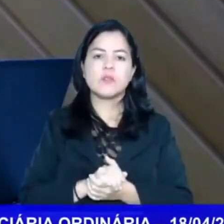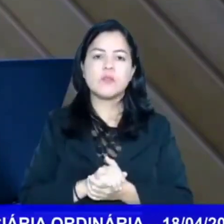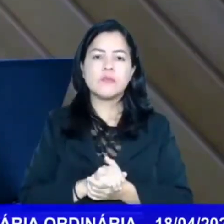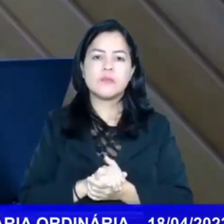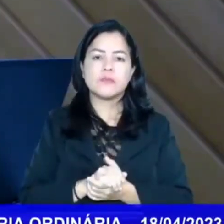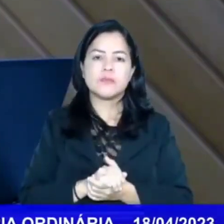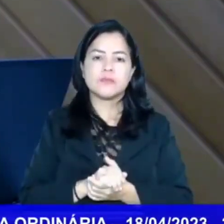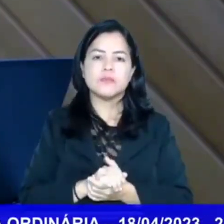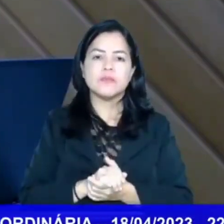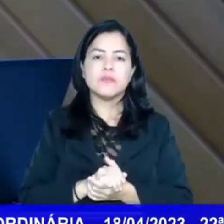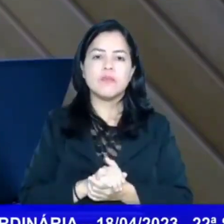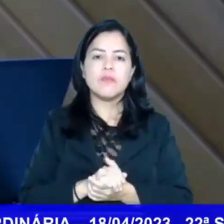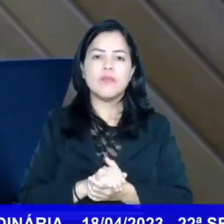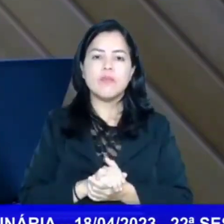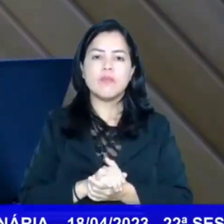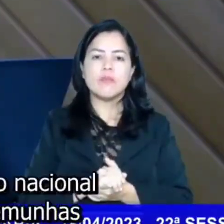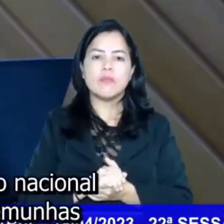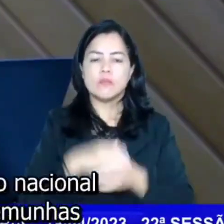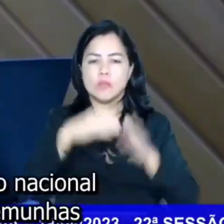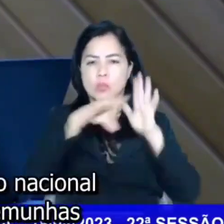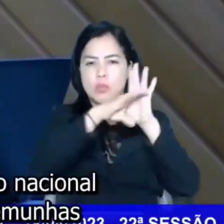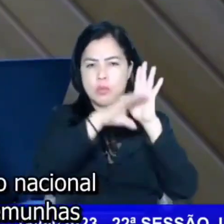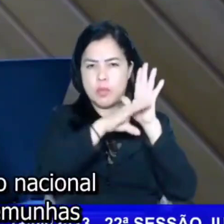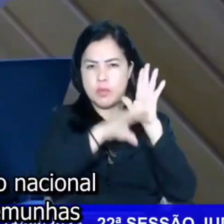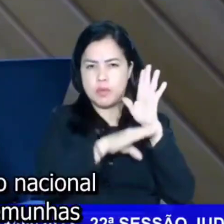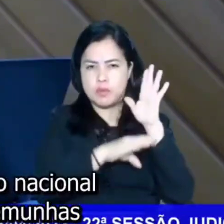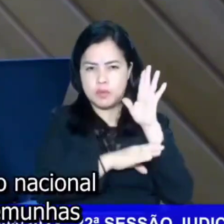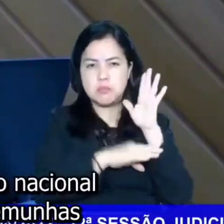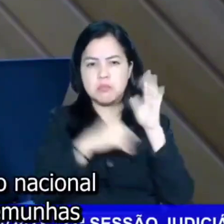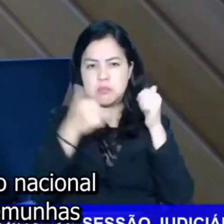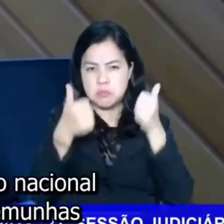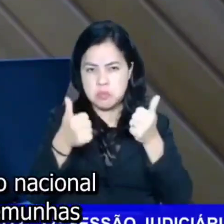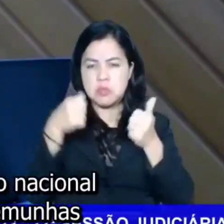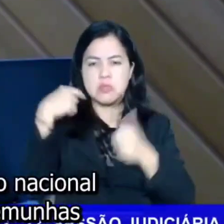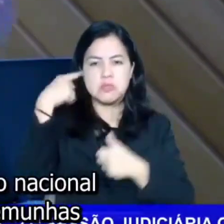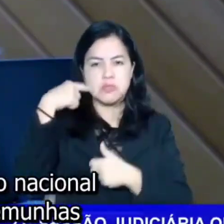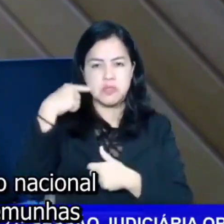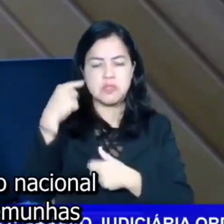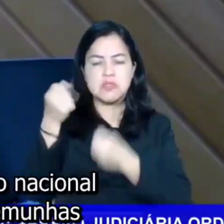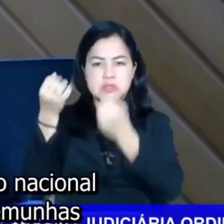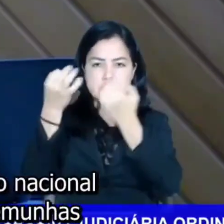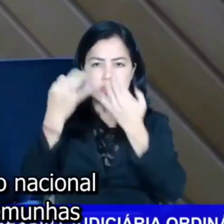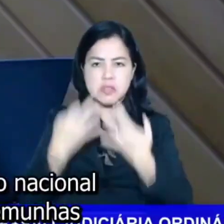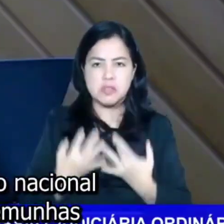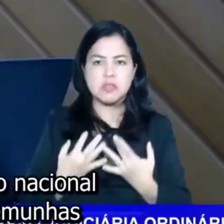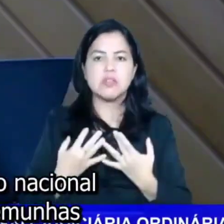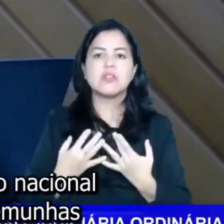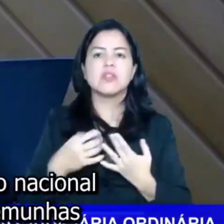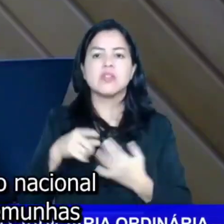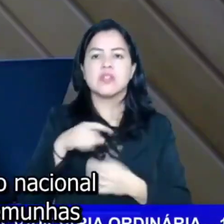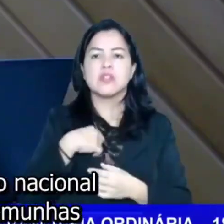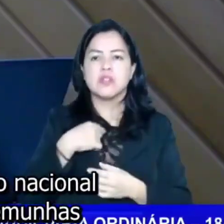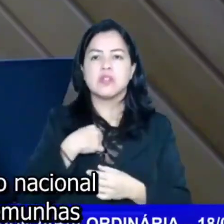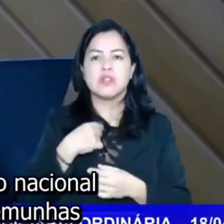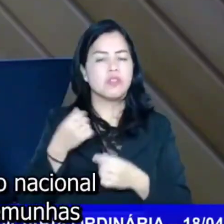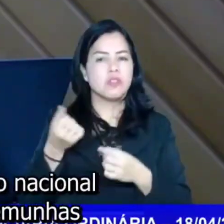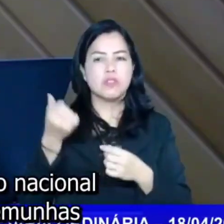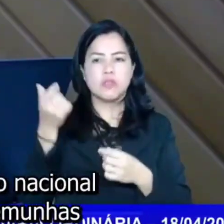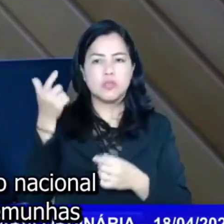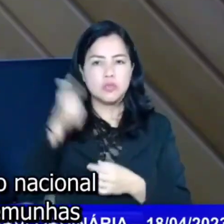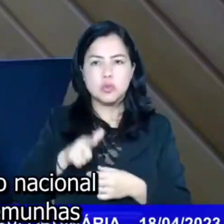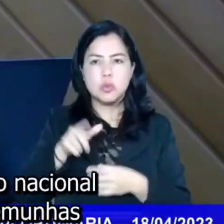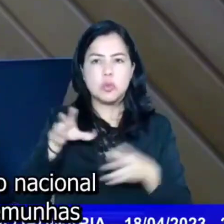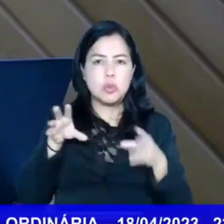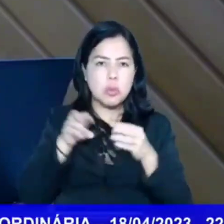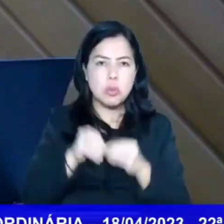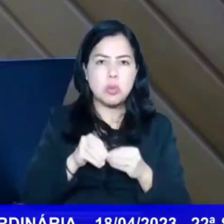Relacionado a o que muito bem falou o advogado do Diretório Nacional, e eu não vou repetir aqui as